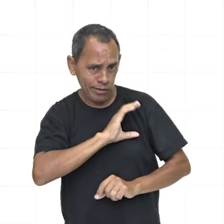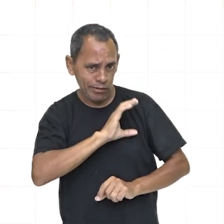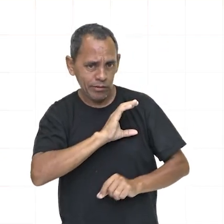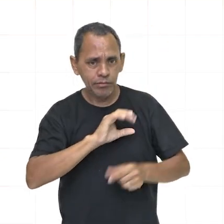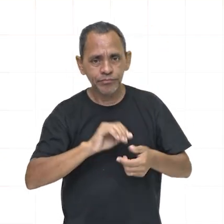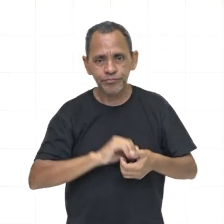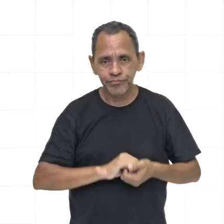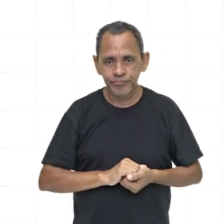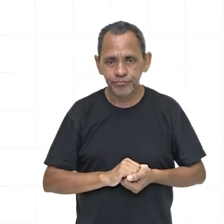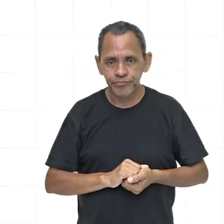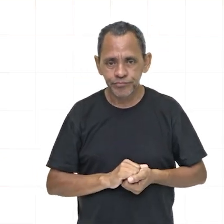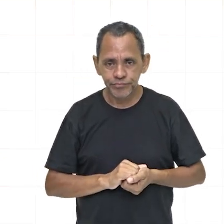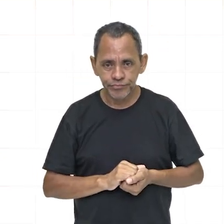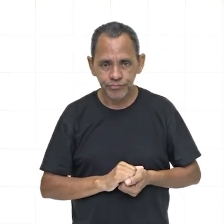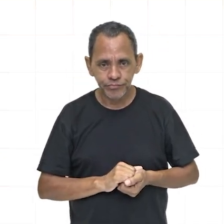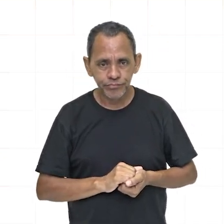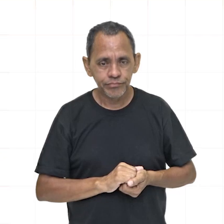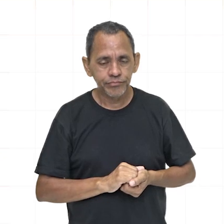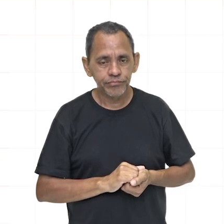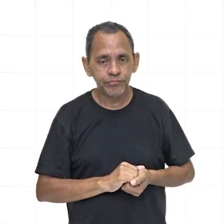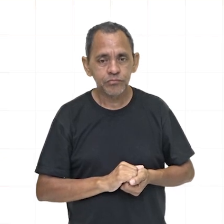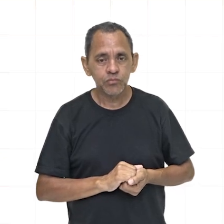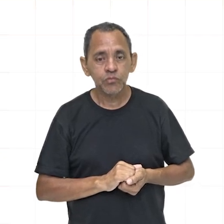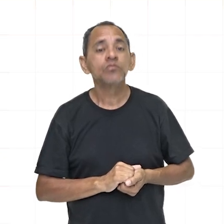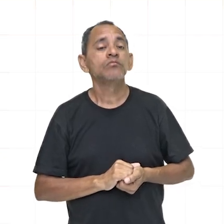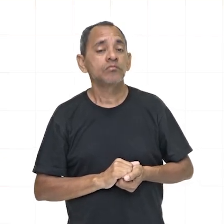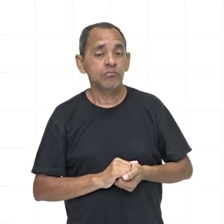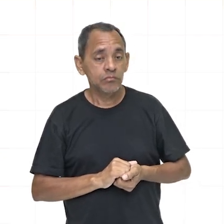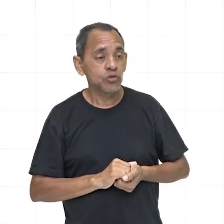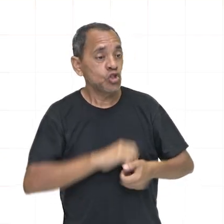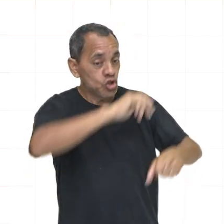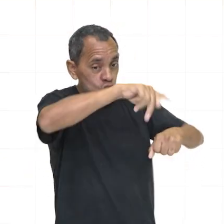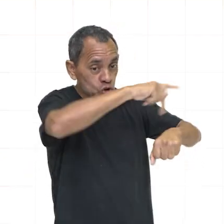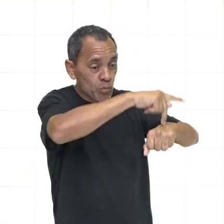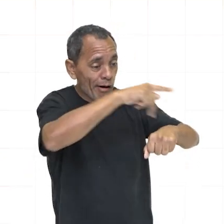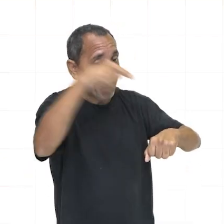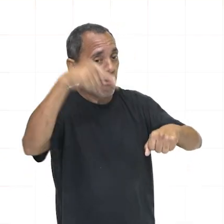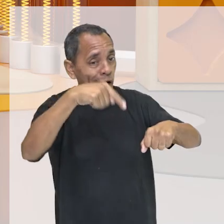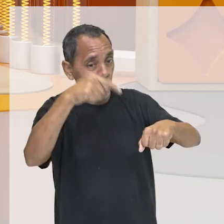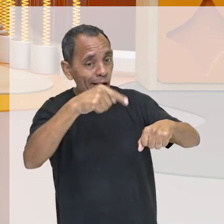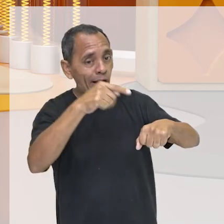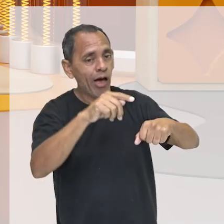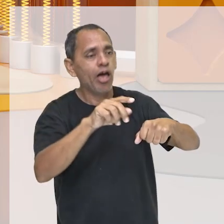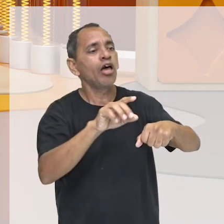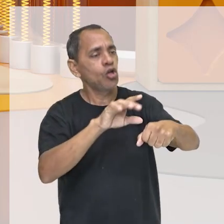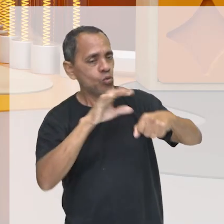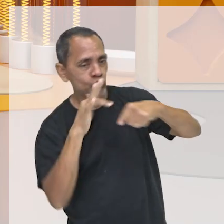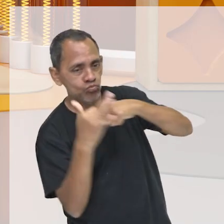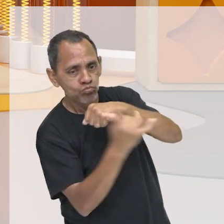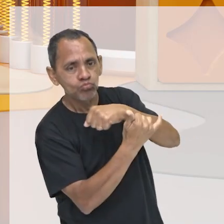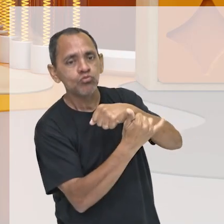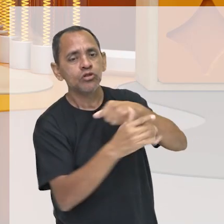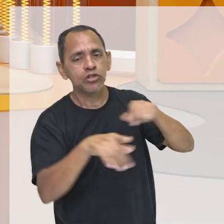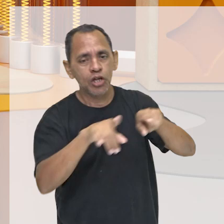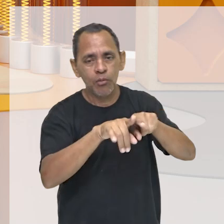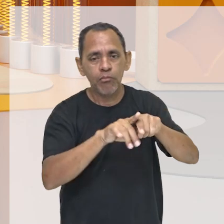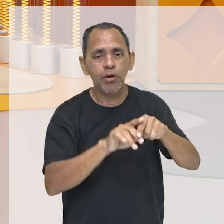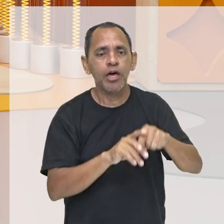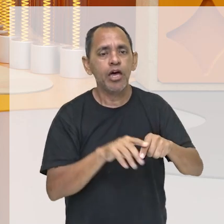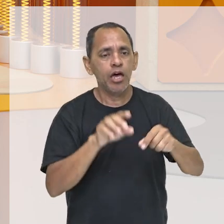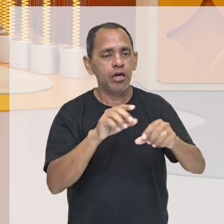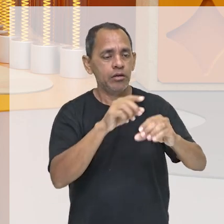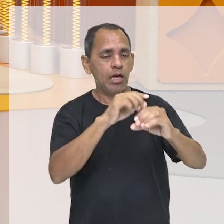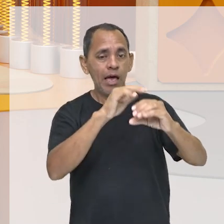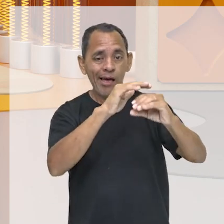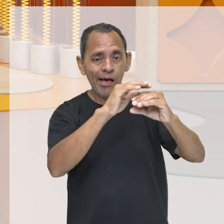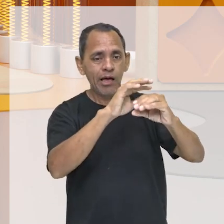tá? São países que são banhados pelo Atlântico e que estariam acima da linha do Equador. Aquela divisão, que não